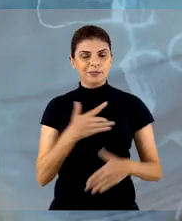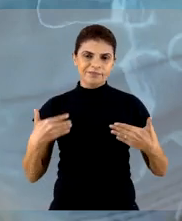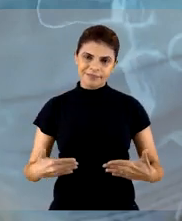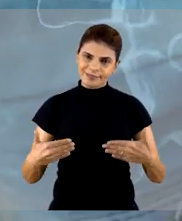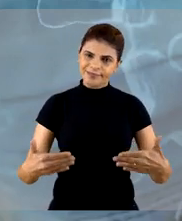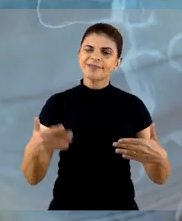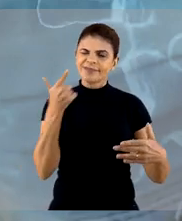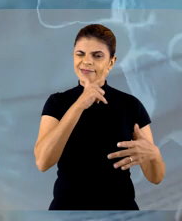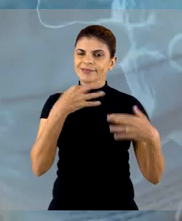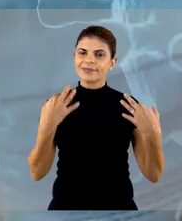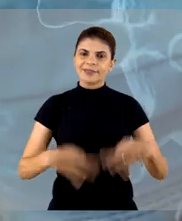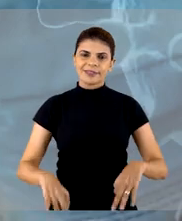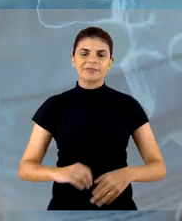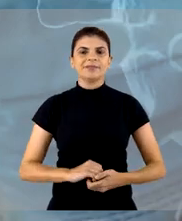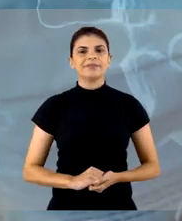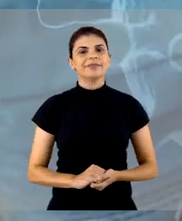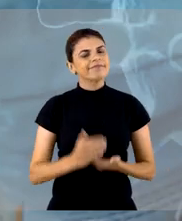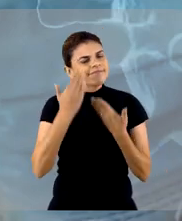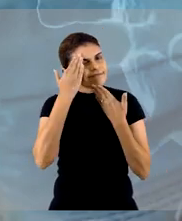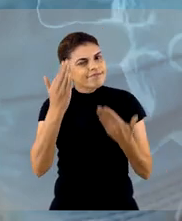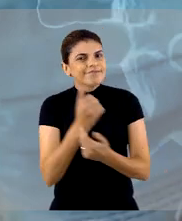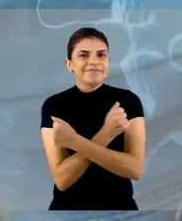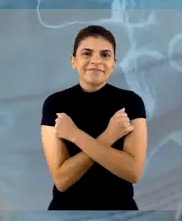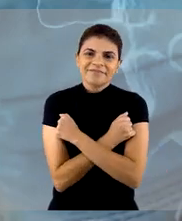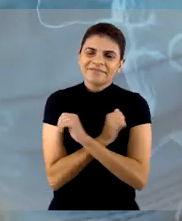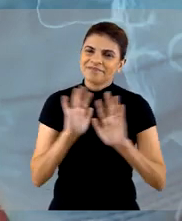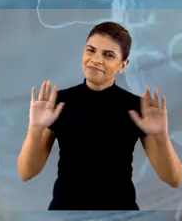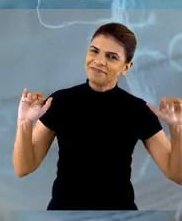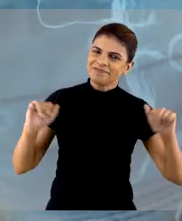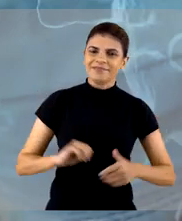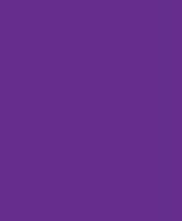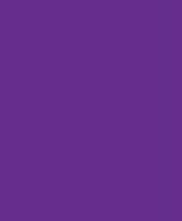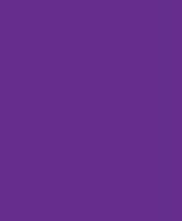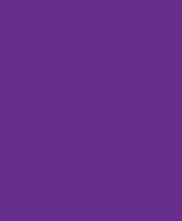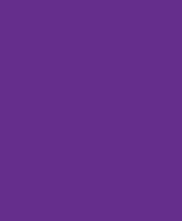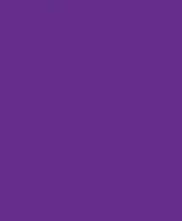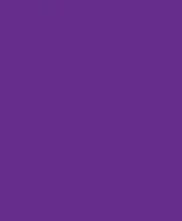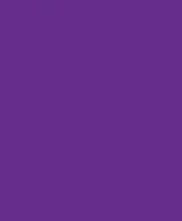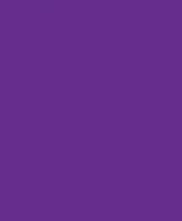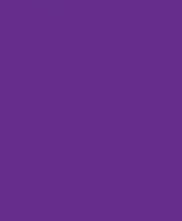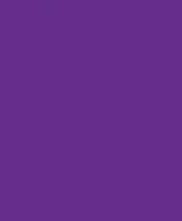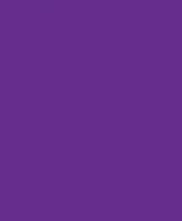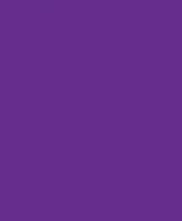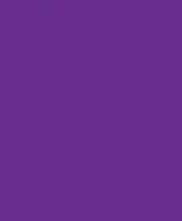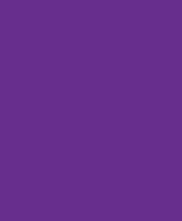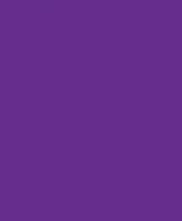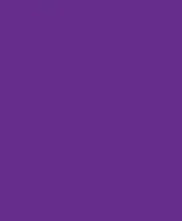saúde e com certeza vai dar tudo certo no final. Grande abraço e até o próximo vídeo.